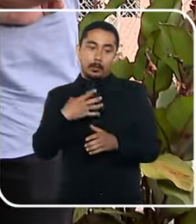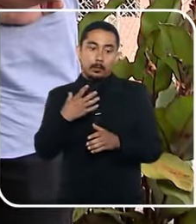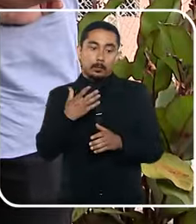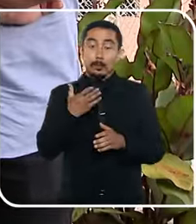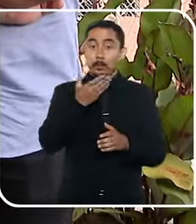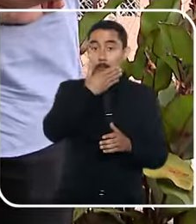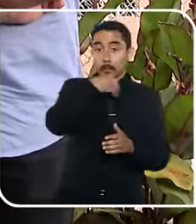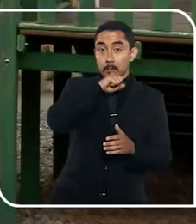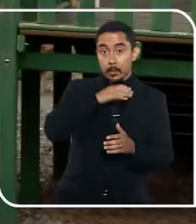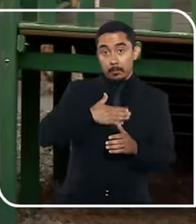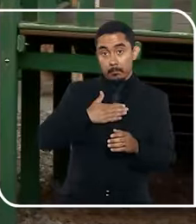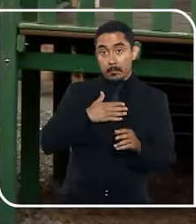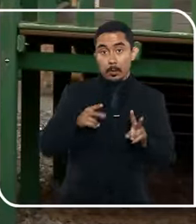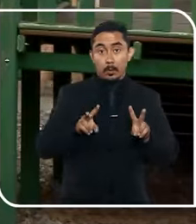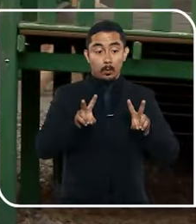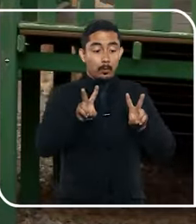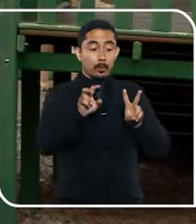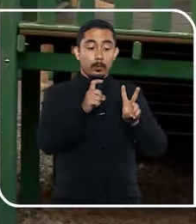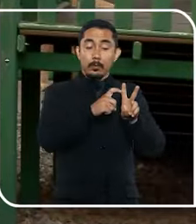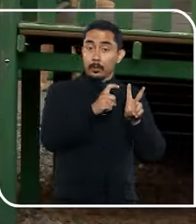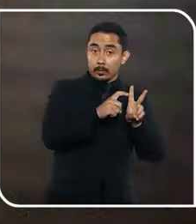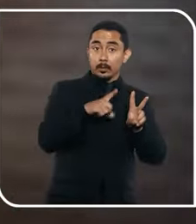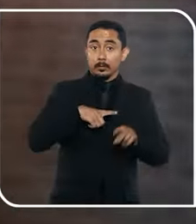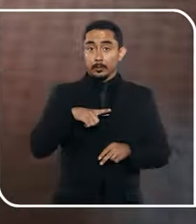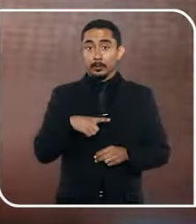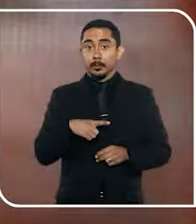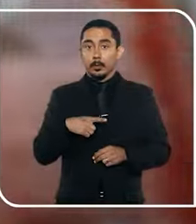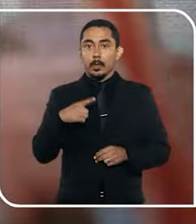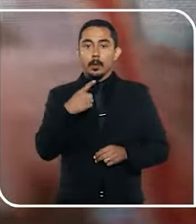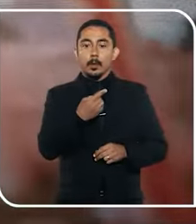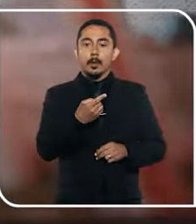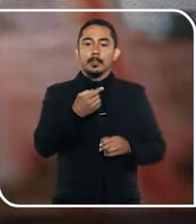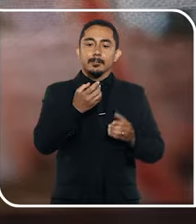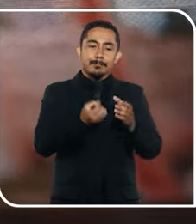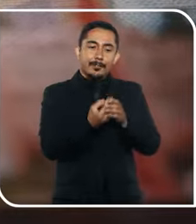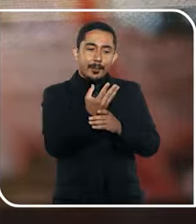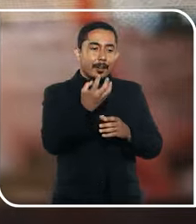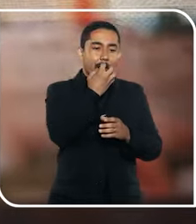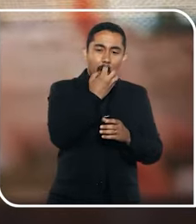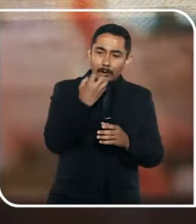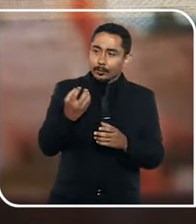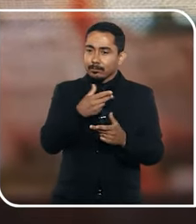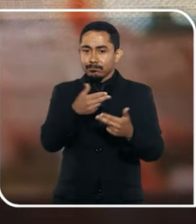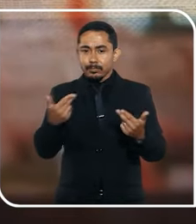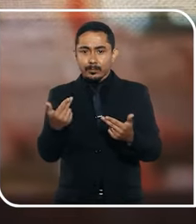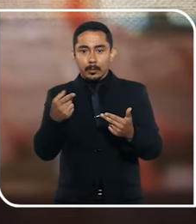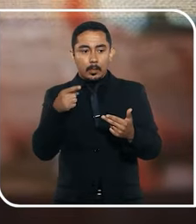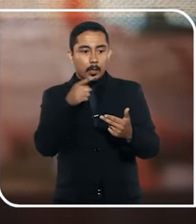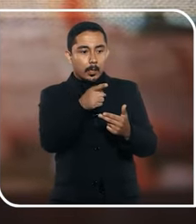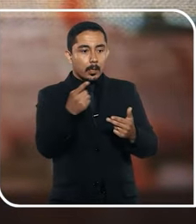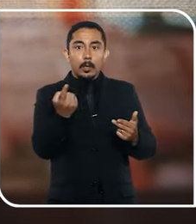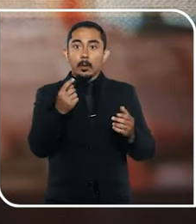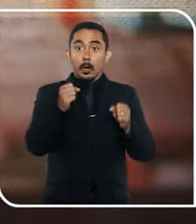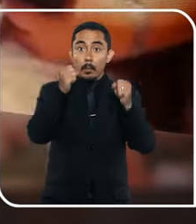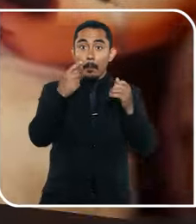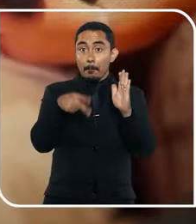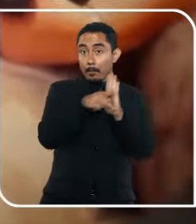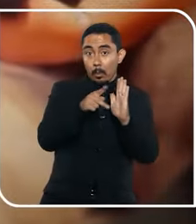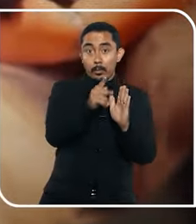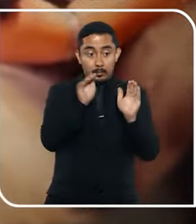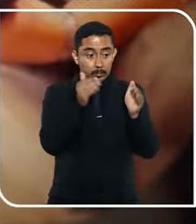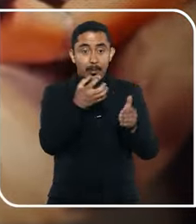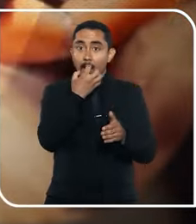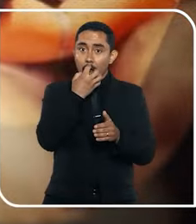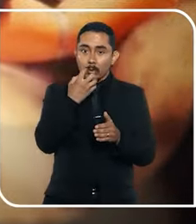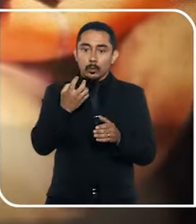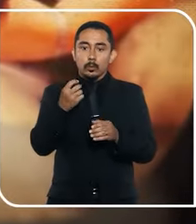Meu pai era veterinário, meus avós eram criadores de cães. Eu tenho foto, assim, da minha primeira exposição, campeonato de cachorro, com 2 meses de